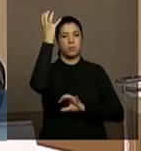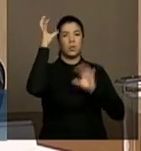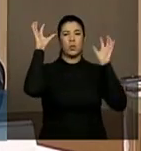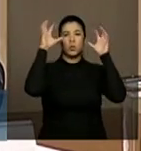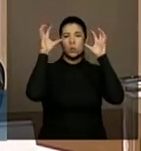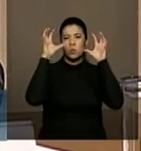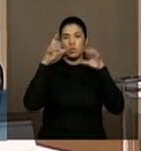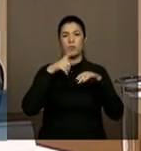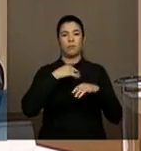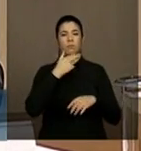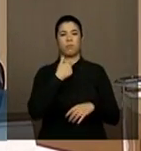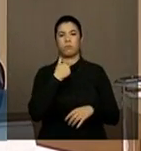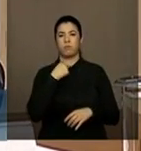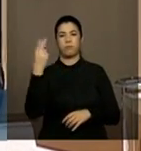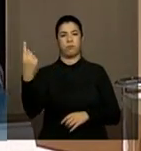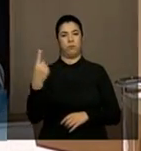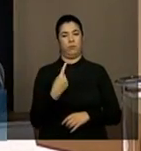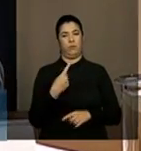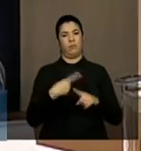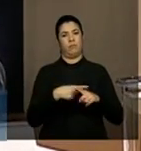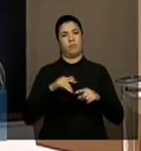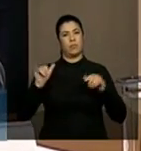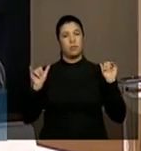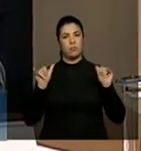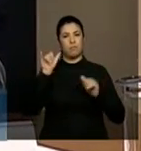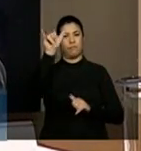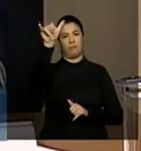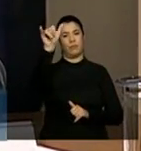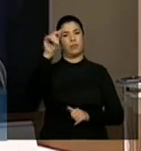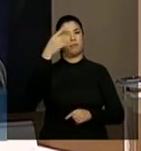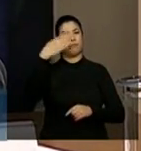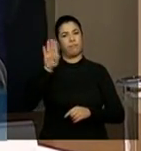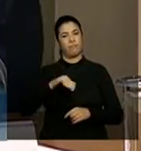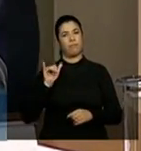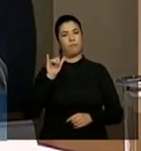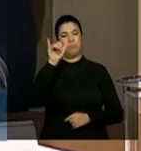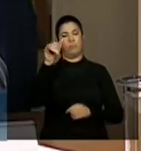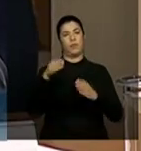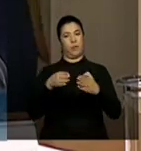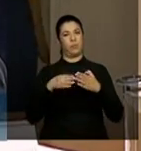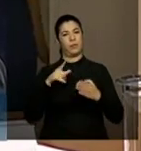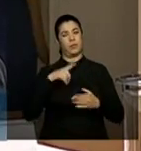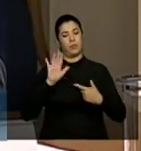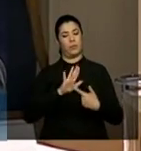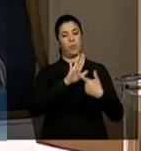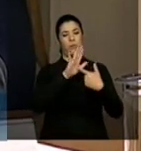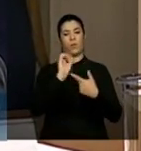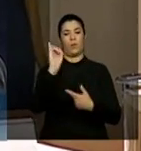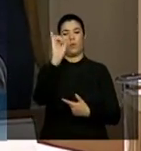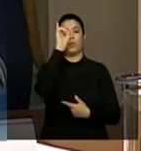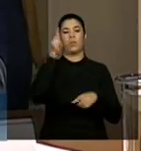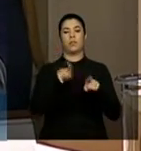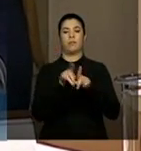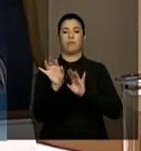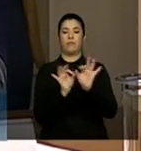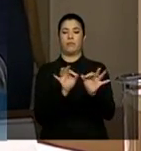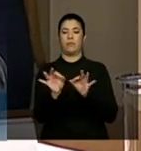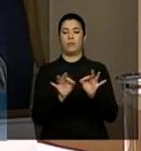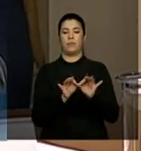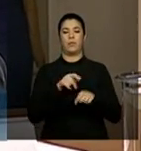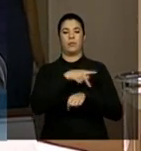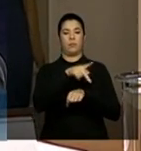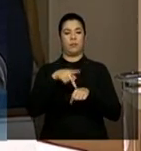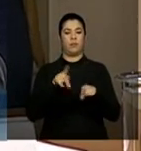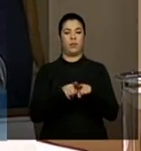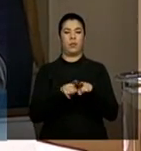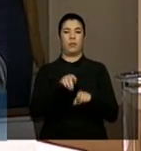presente. Estava no aeroporto e cancelaram o voo. Ele me solicitou para que destacasse a importância desse projeto para a nação e para